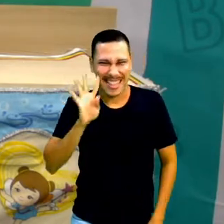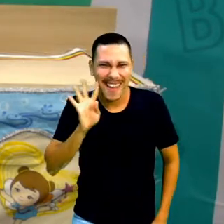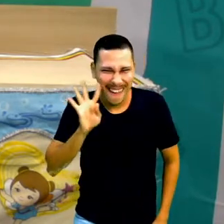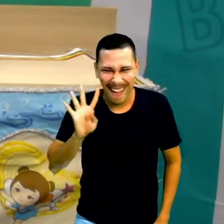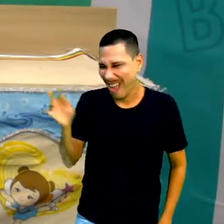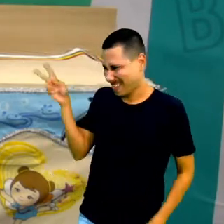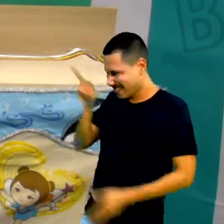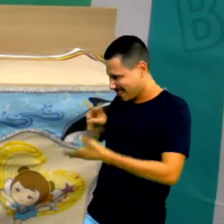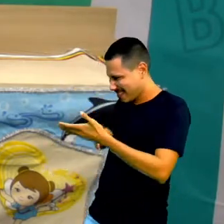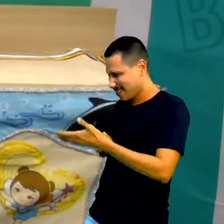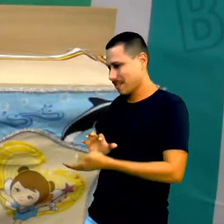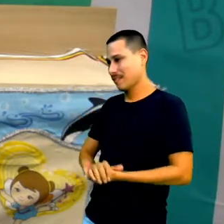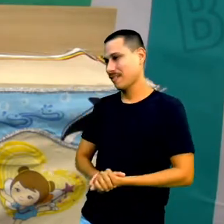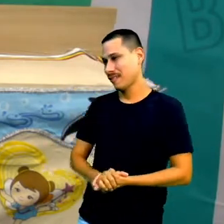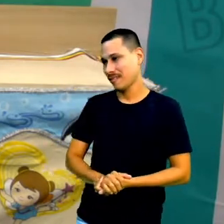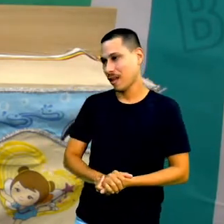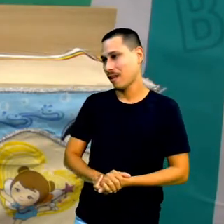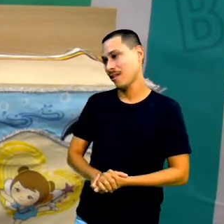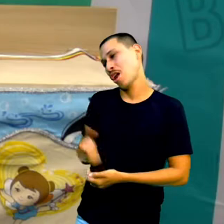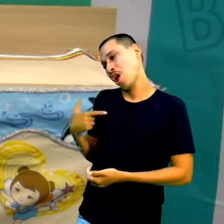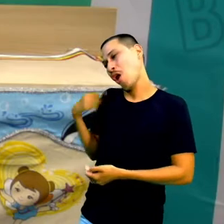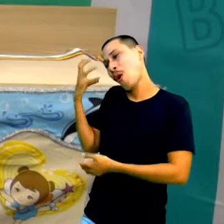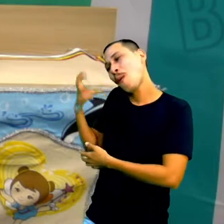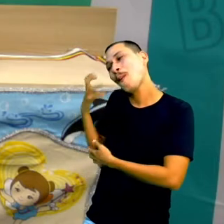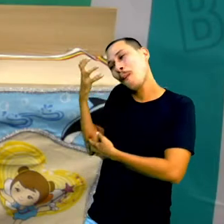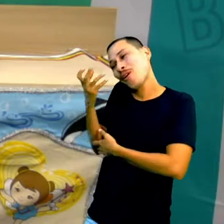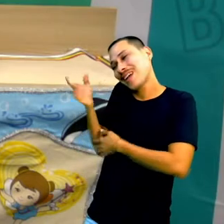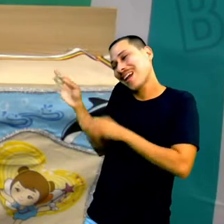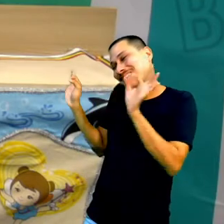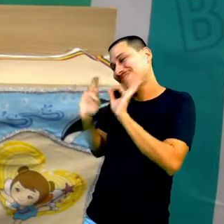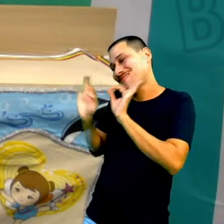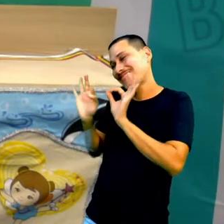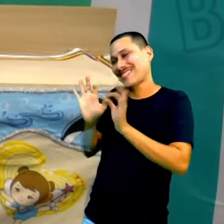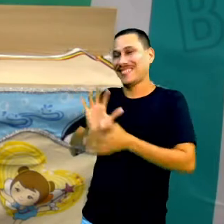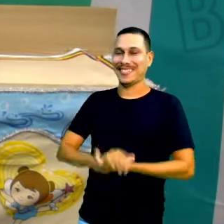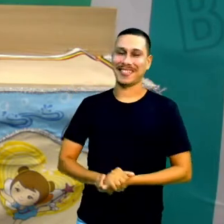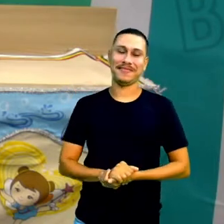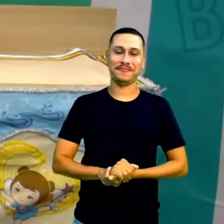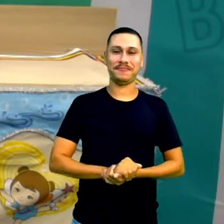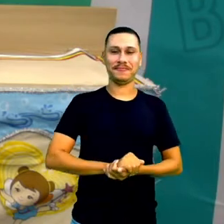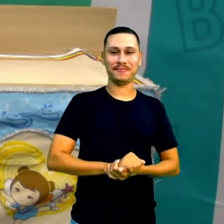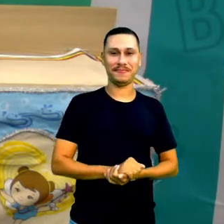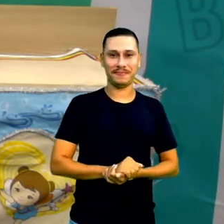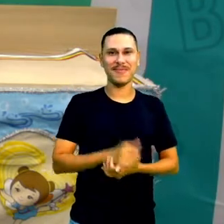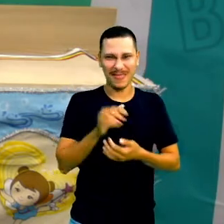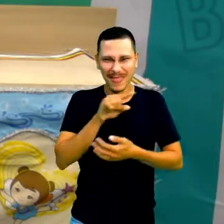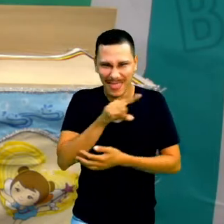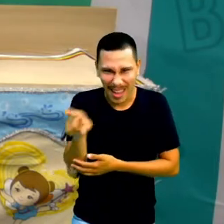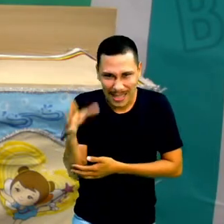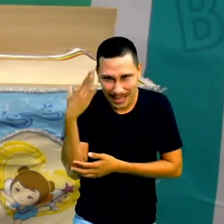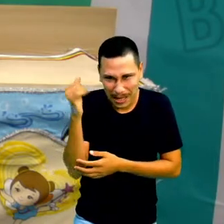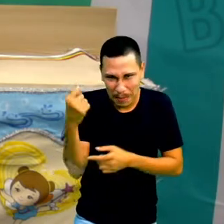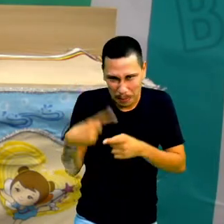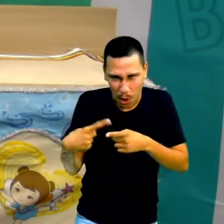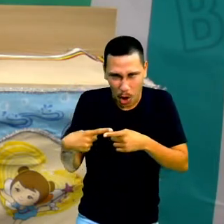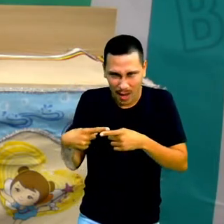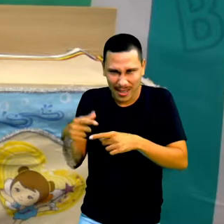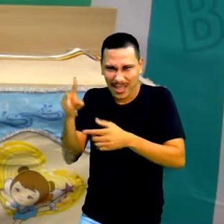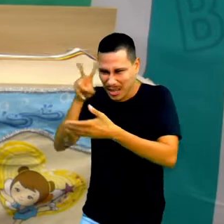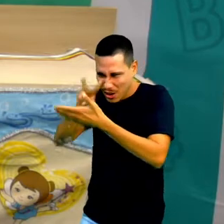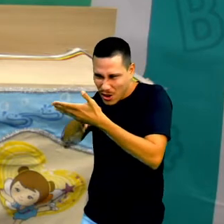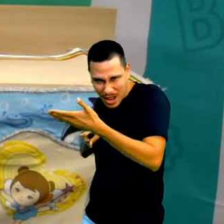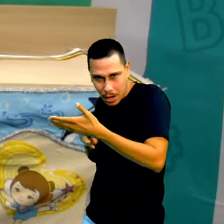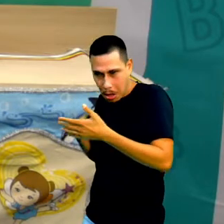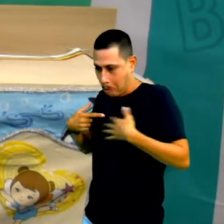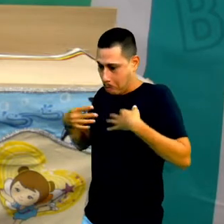Legal, Leiturinha! Excelente música, tia. Olha, excelente música, tia Lê. Gente, sabe por que a Leiturinha tá assim,